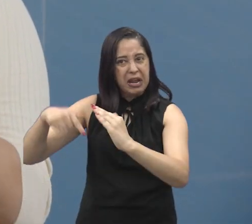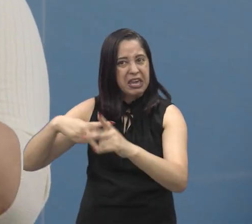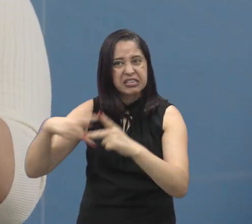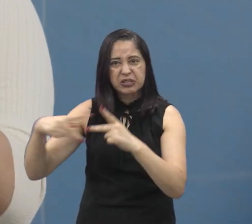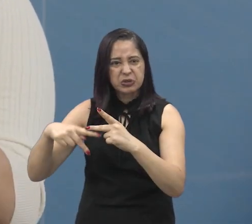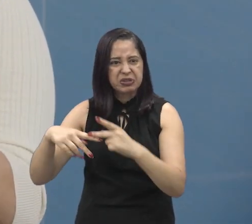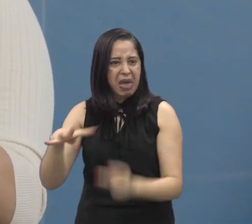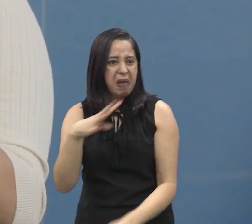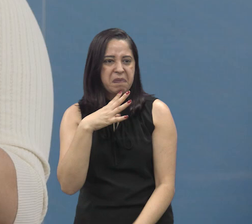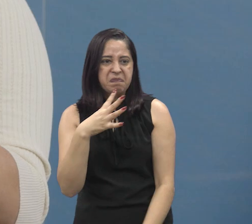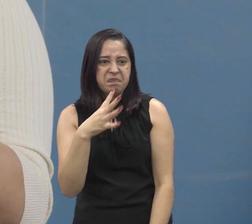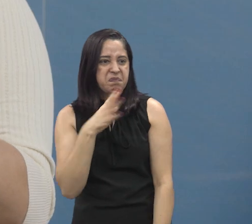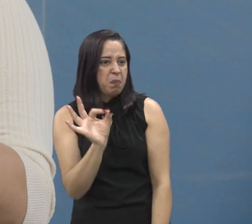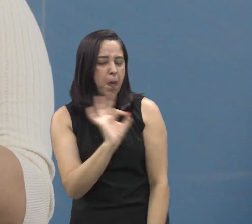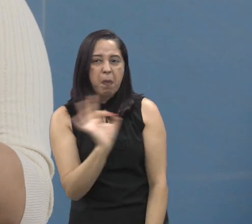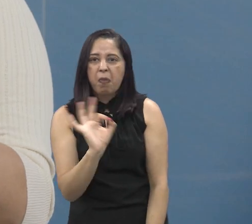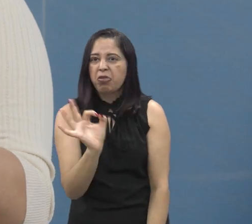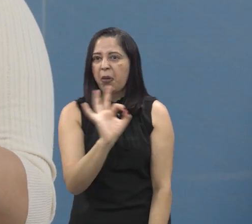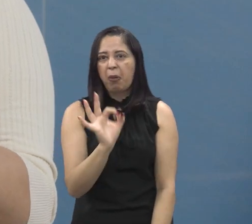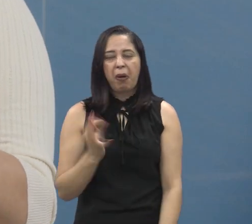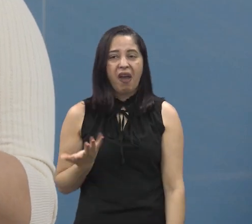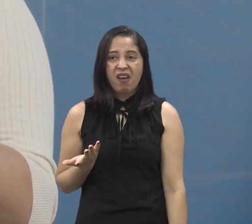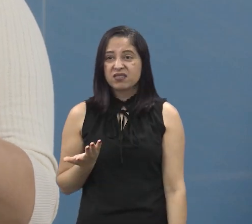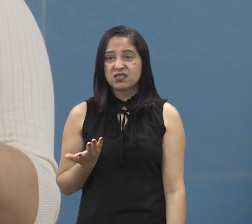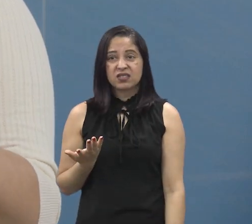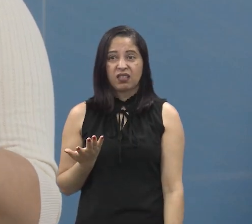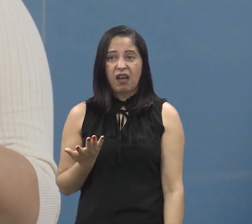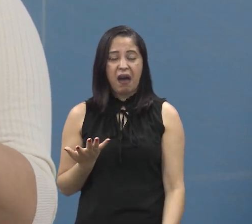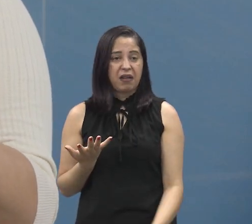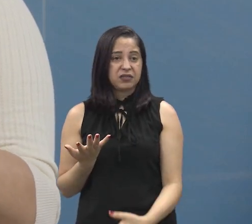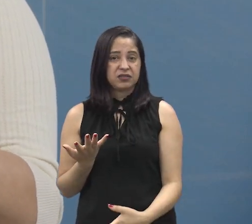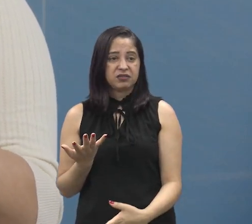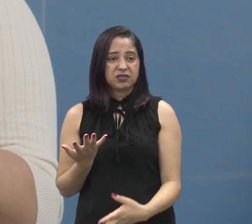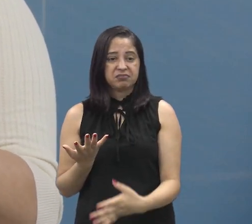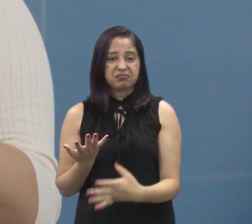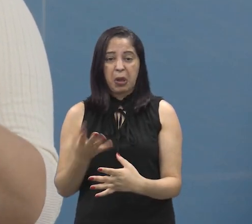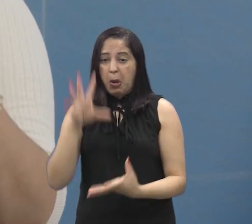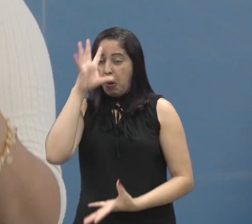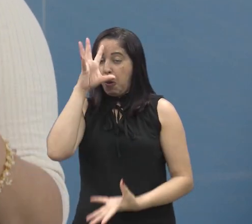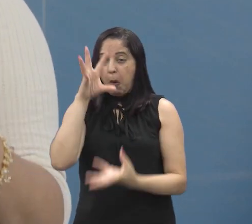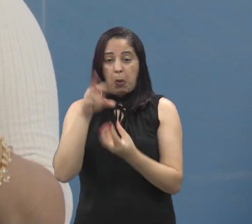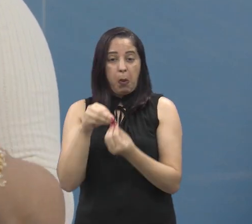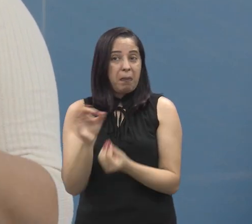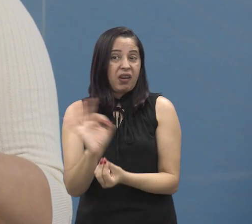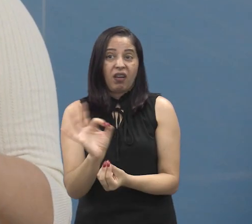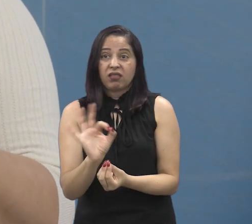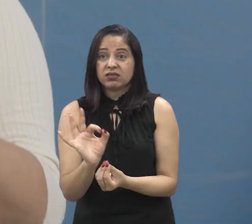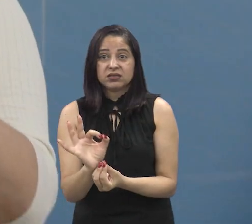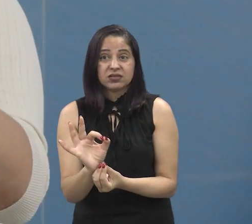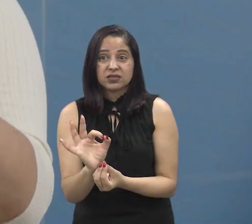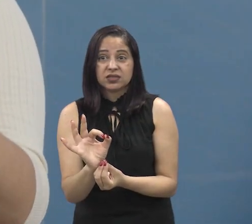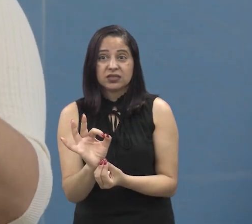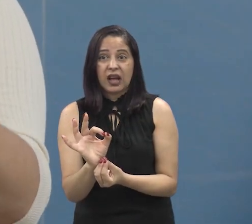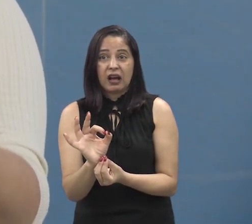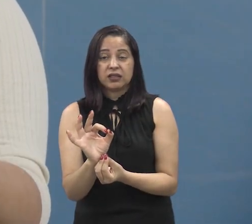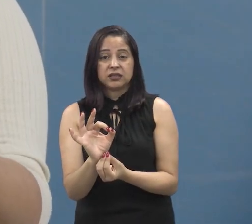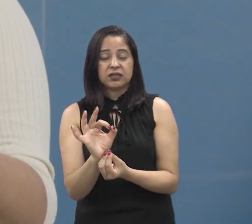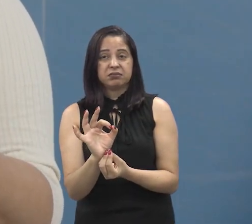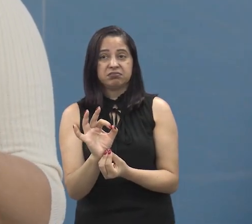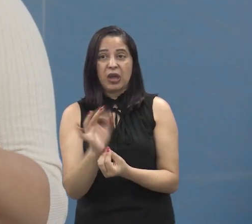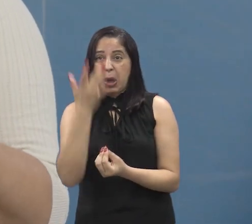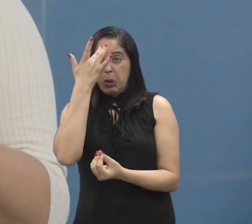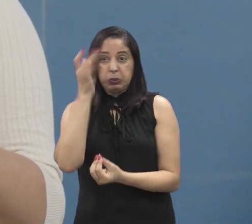turismo e não reconhecê-lo, né, qual a importância do turismo para gerar renda, para gerar desenvolvimento